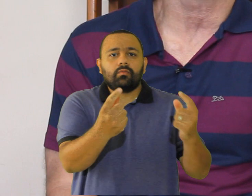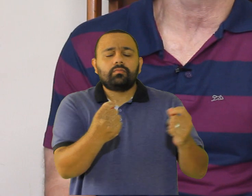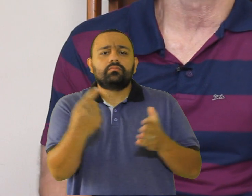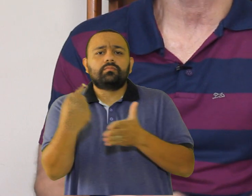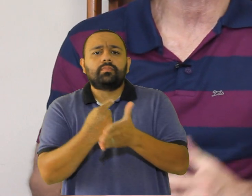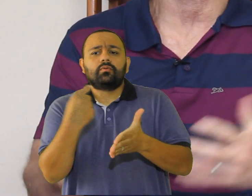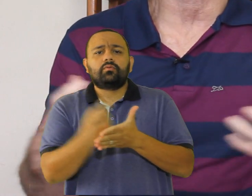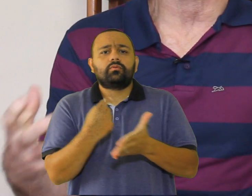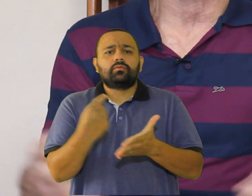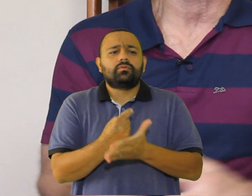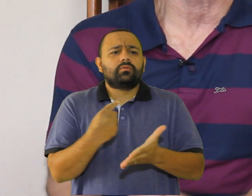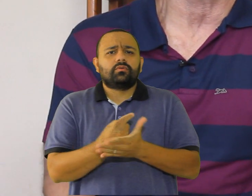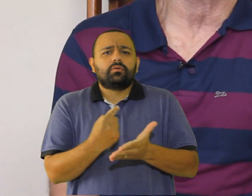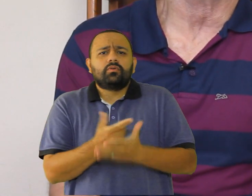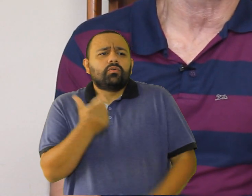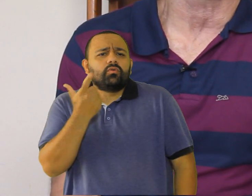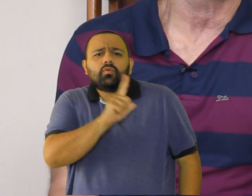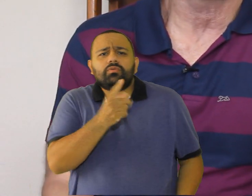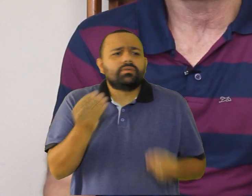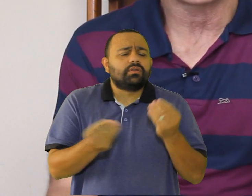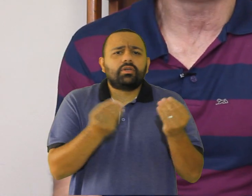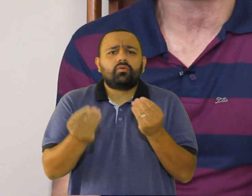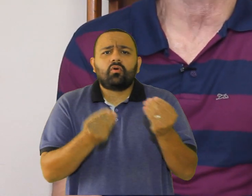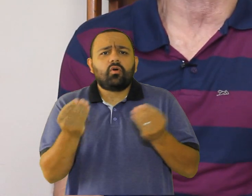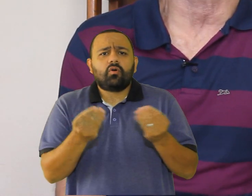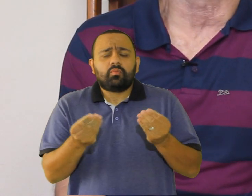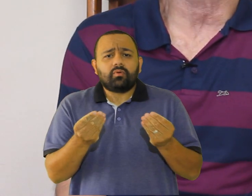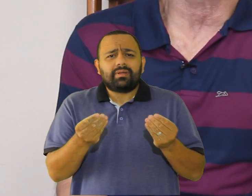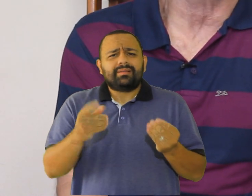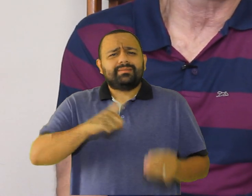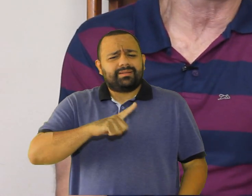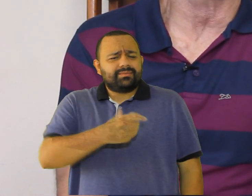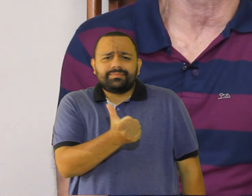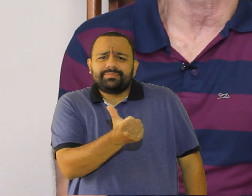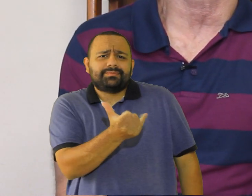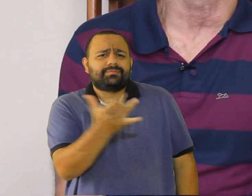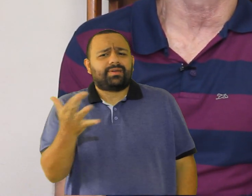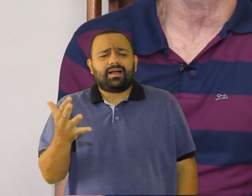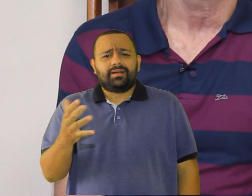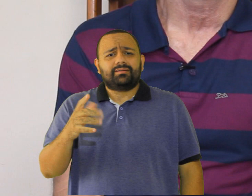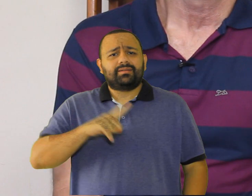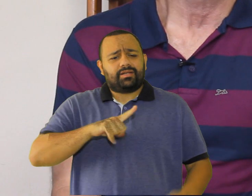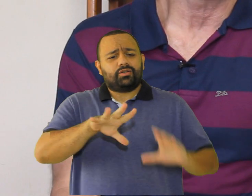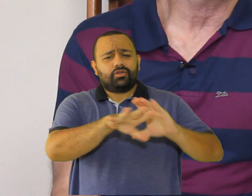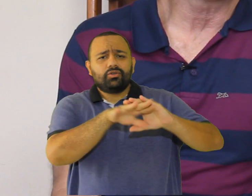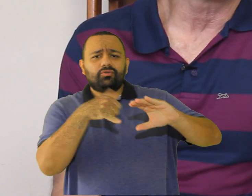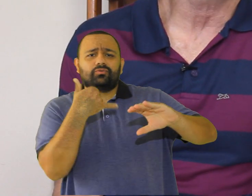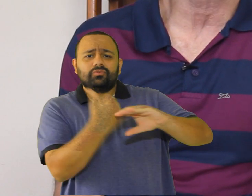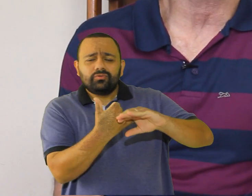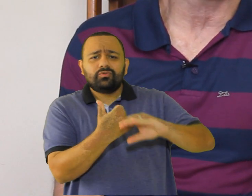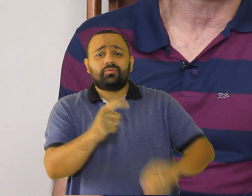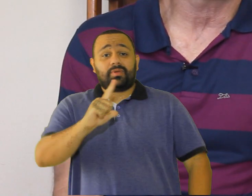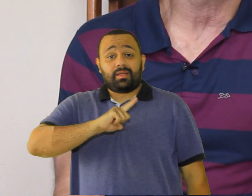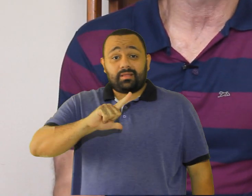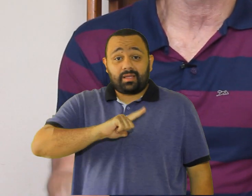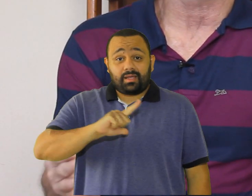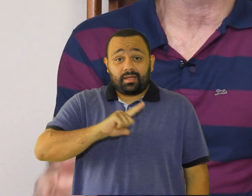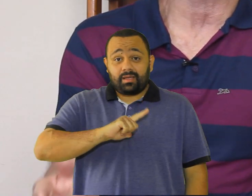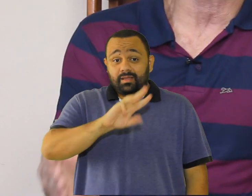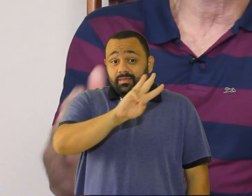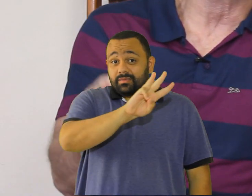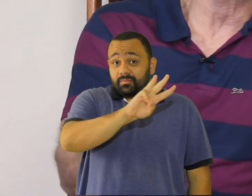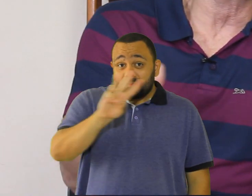questionado sobre onde encontrar esse material. Tem várias fontes além do YouTube. Também tem nosso site,